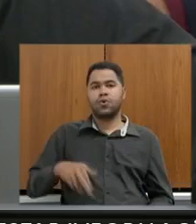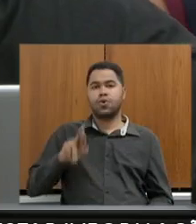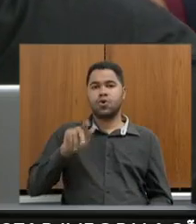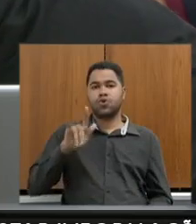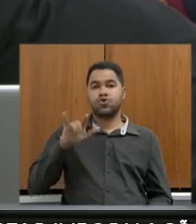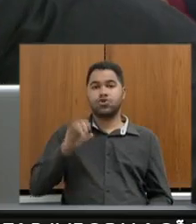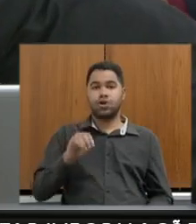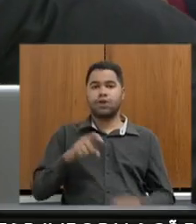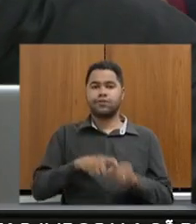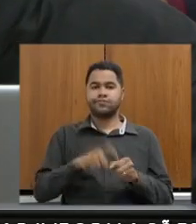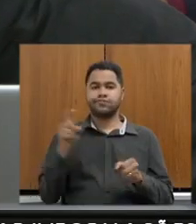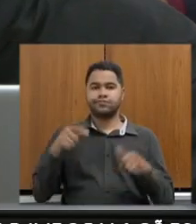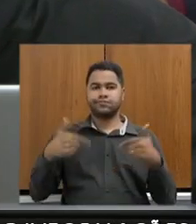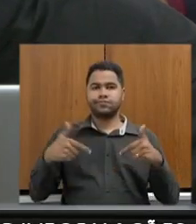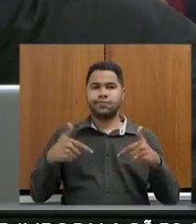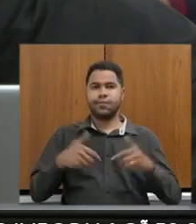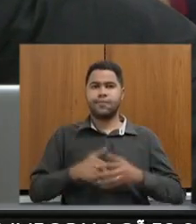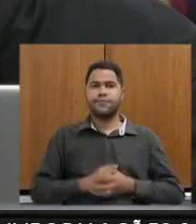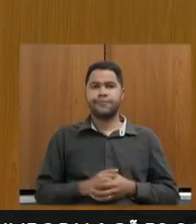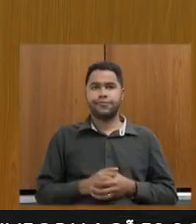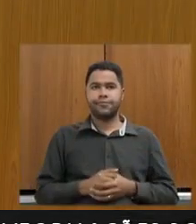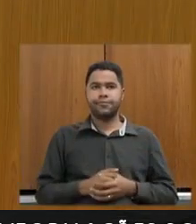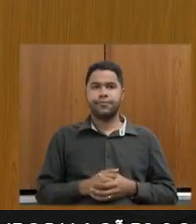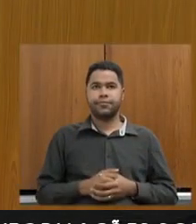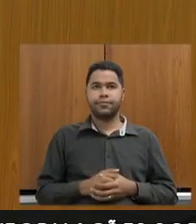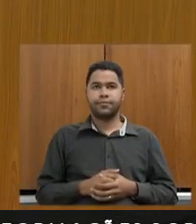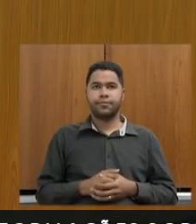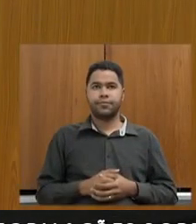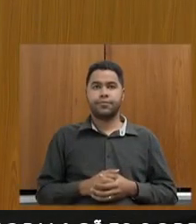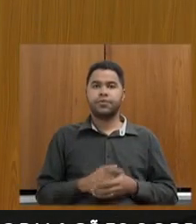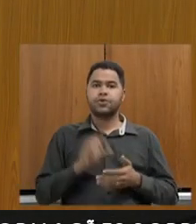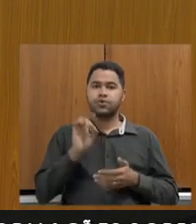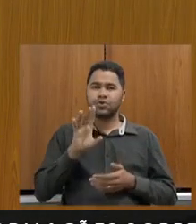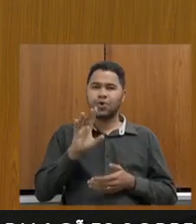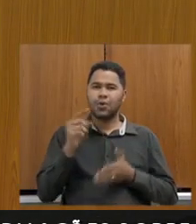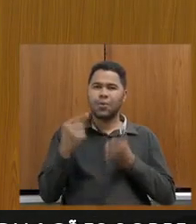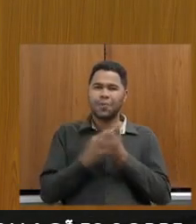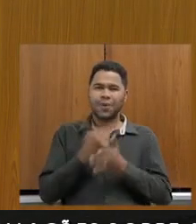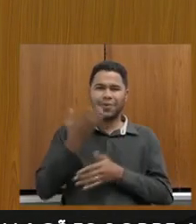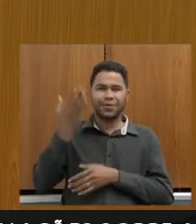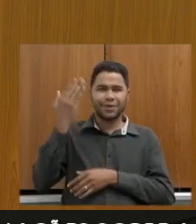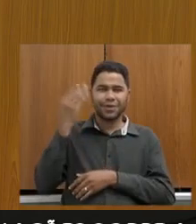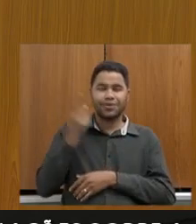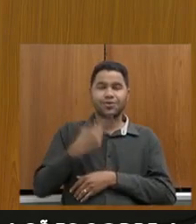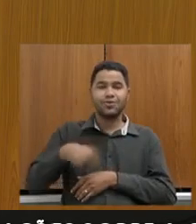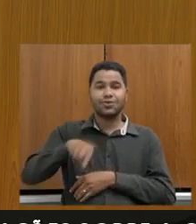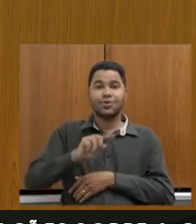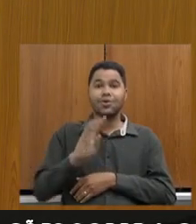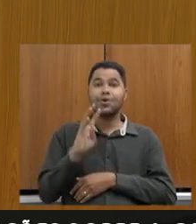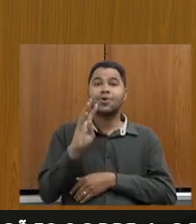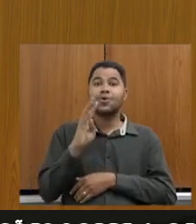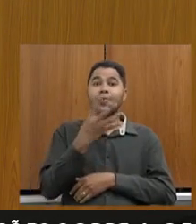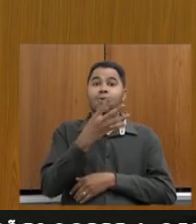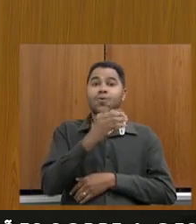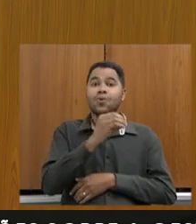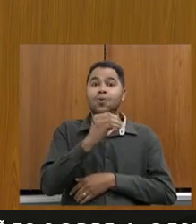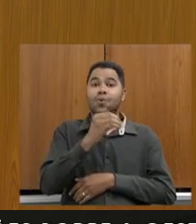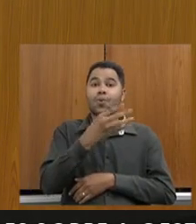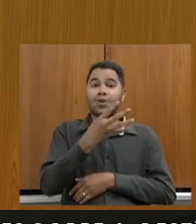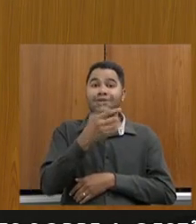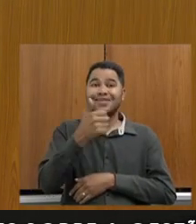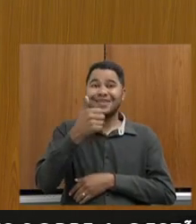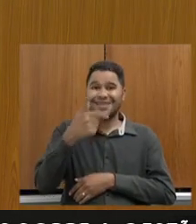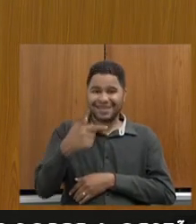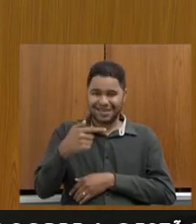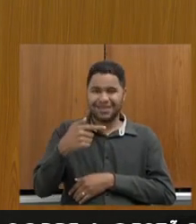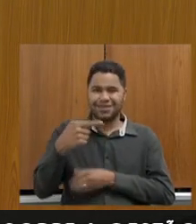Greco estão suspensos nosso trabalho deputado federal só amanhã você me pergunta fez uma pergunta nós estamos em 417